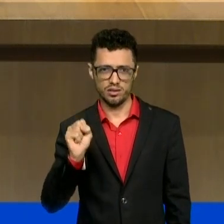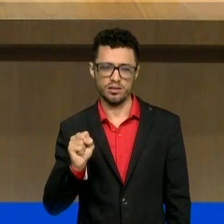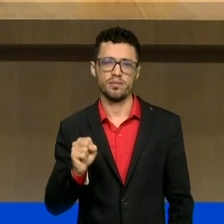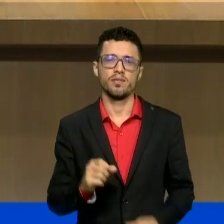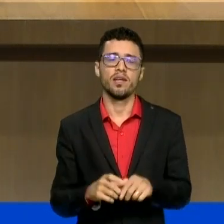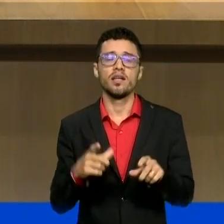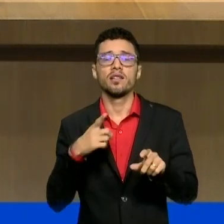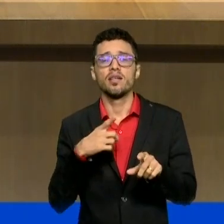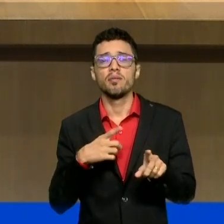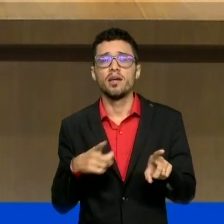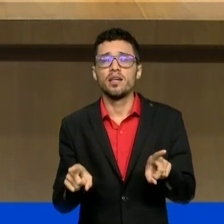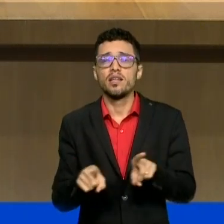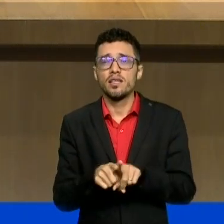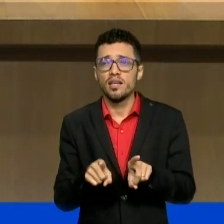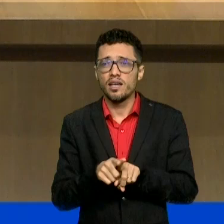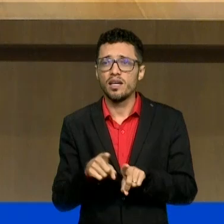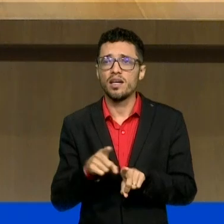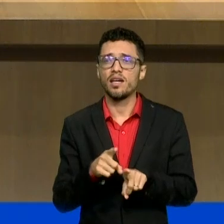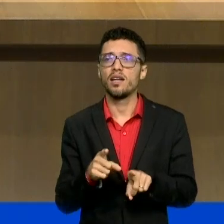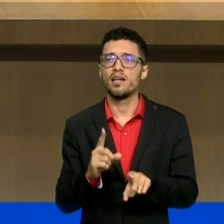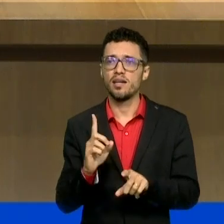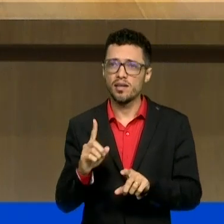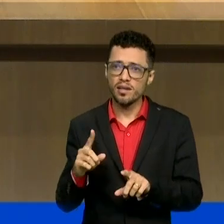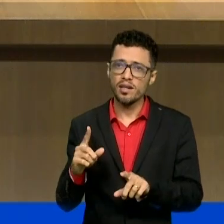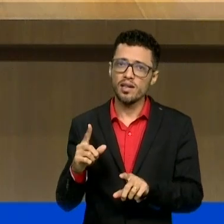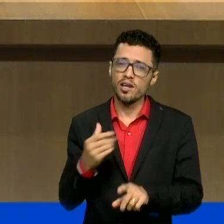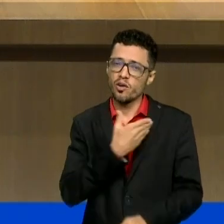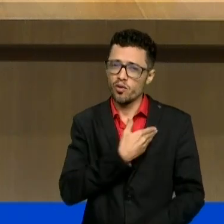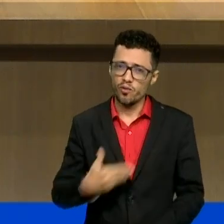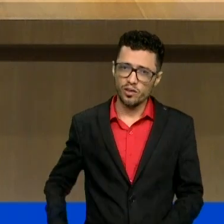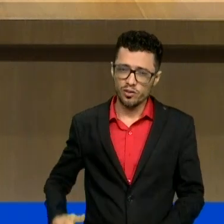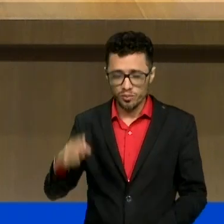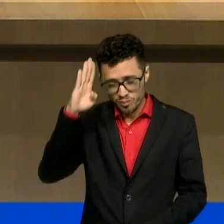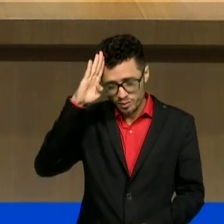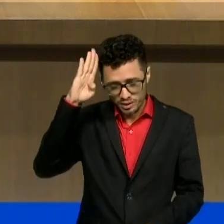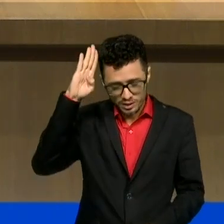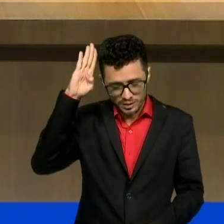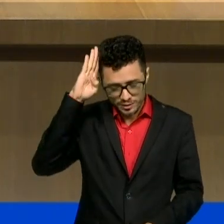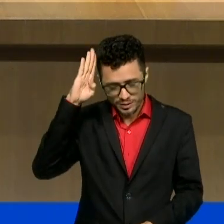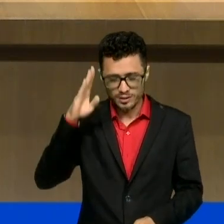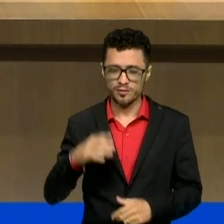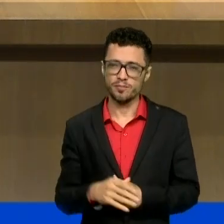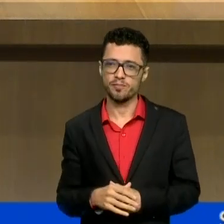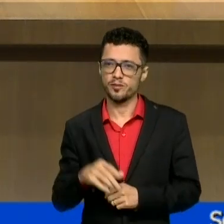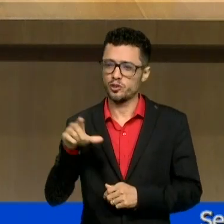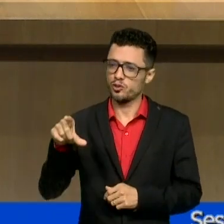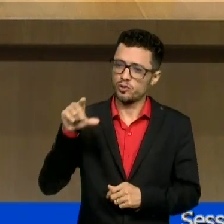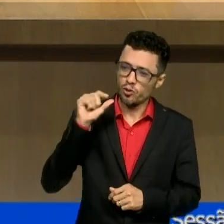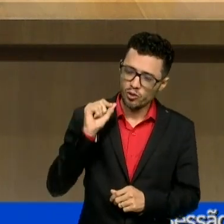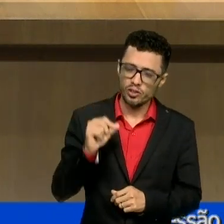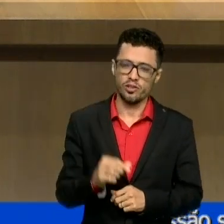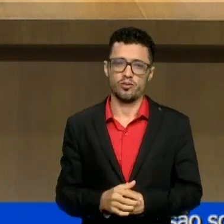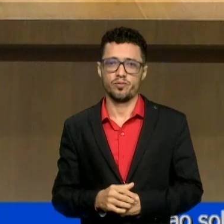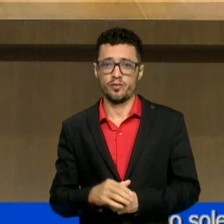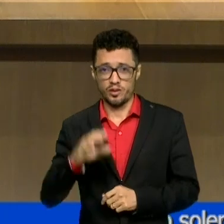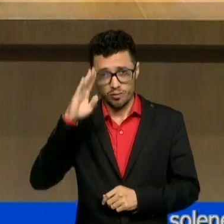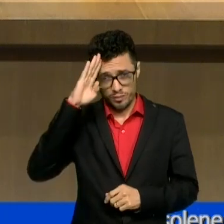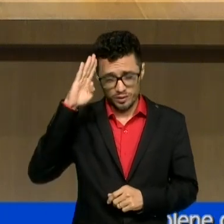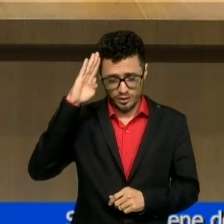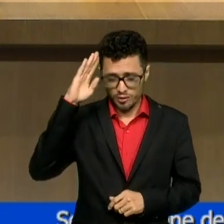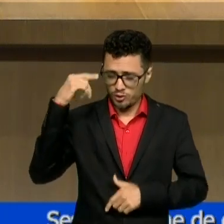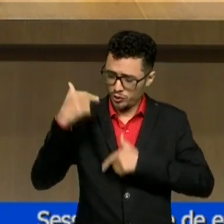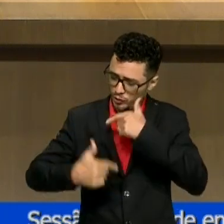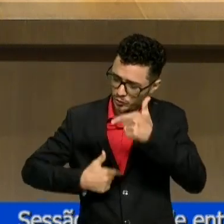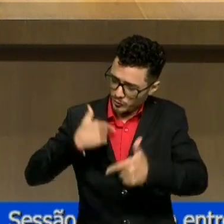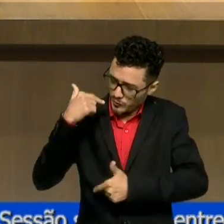um do nosso governador Carlos Brandão, que é um governador que tem um ritmo incansável. Só